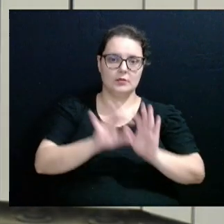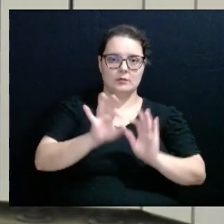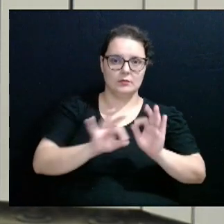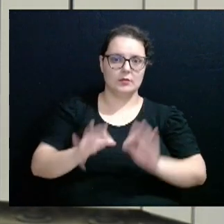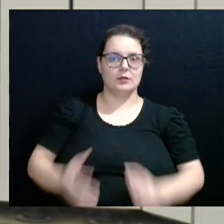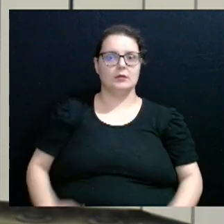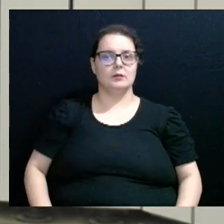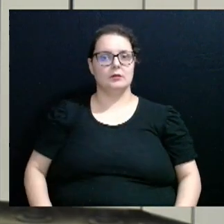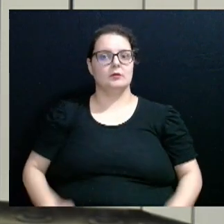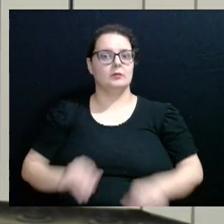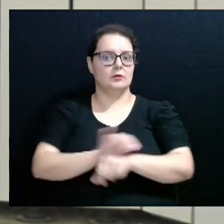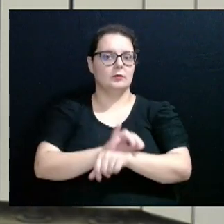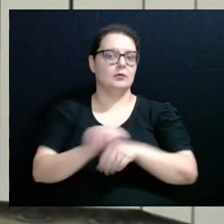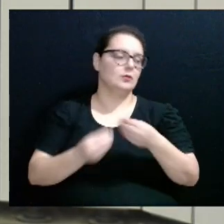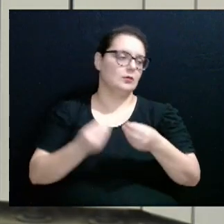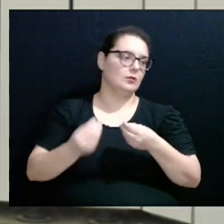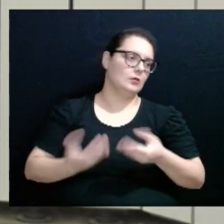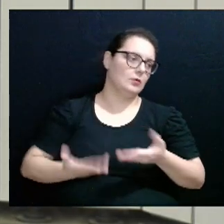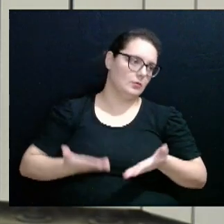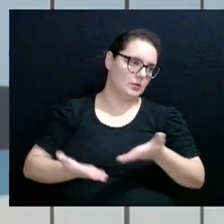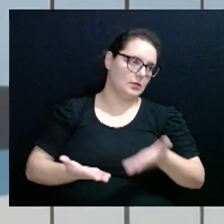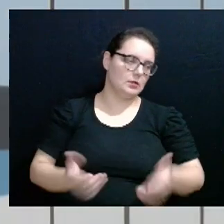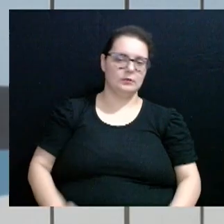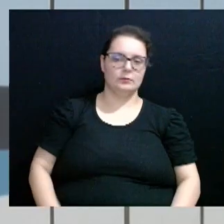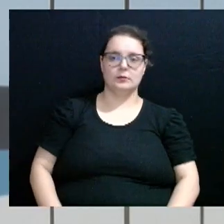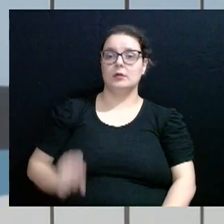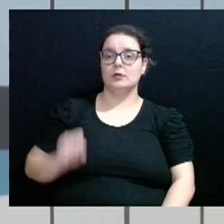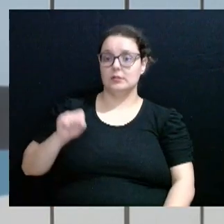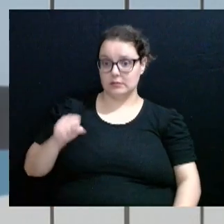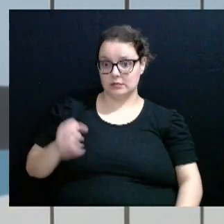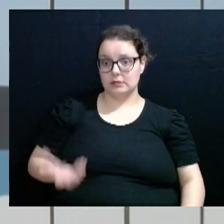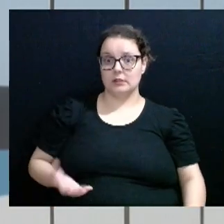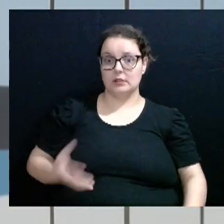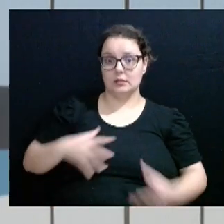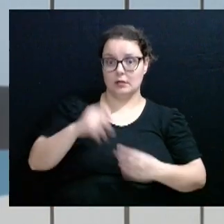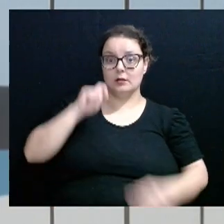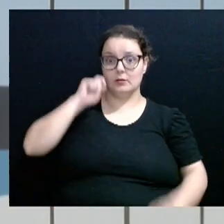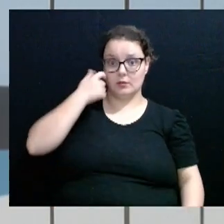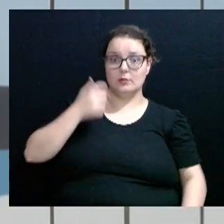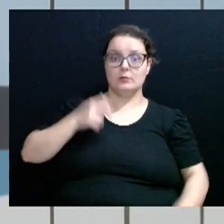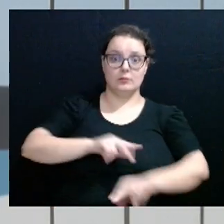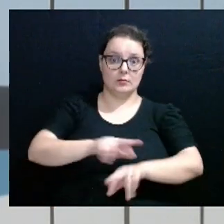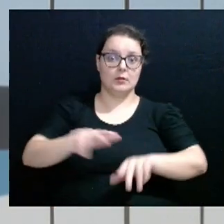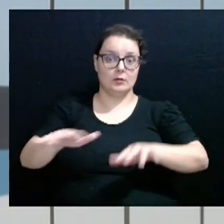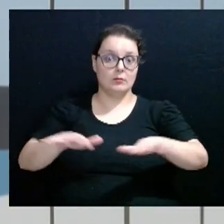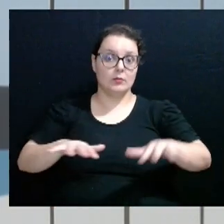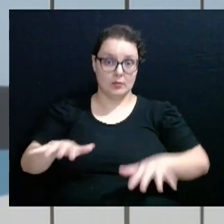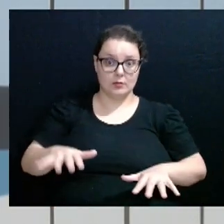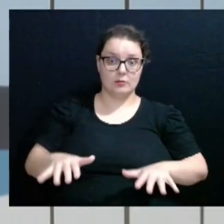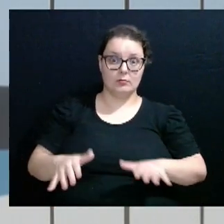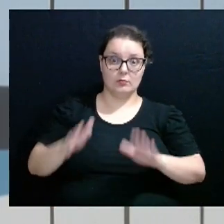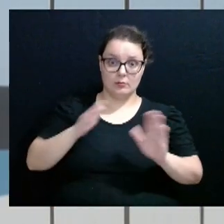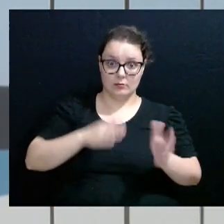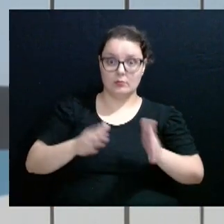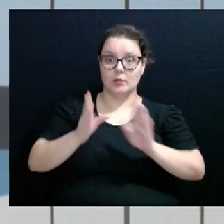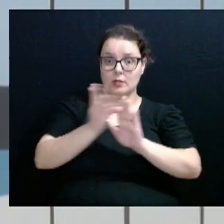que vocês lidam com isso? Sim, hoje a Alma Preta ela tem diversas áreas dela produzem conteúdo, né?